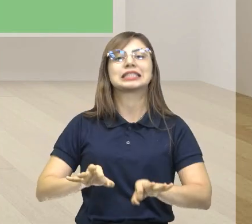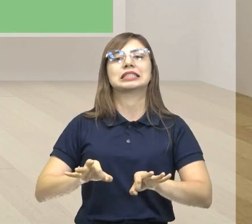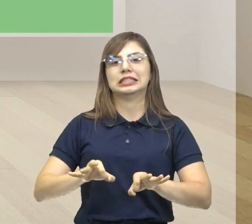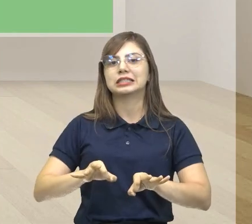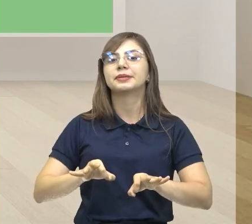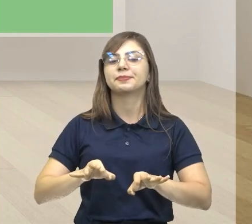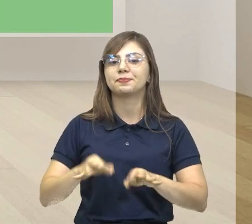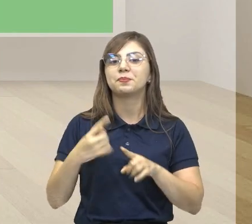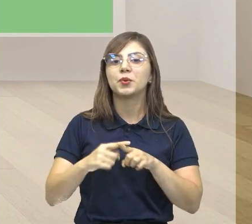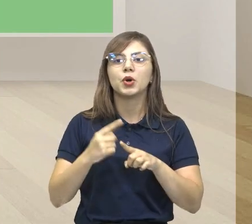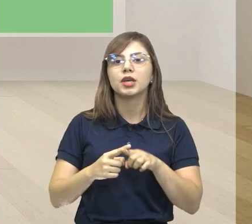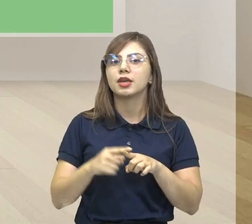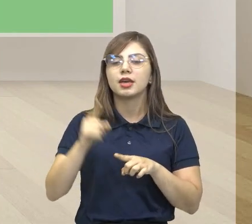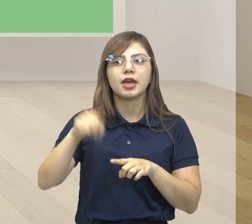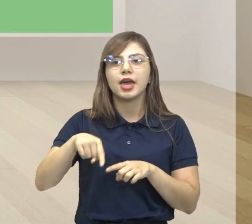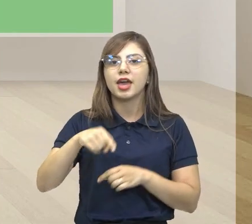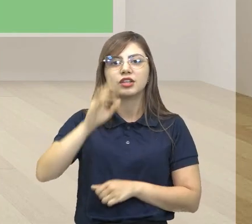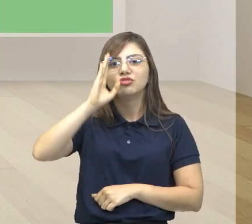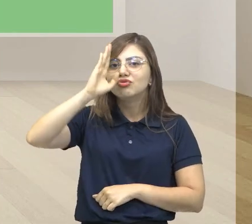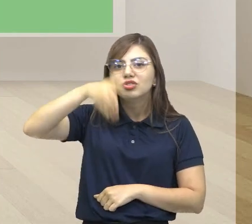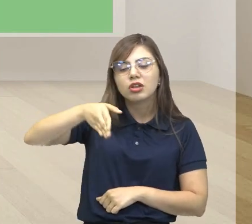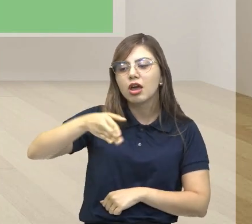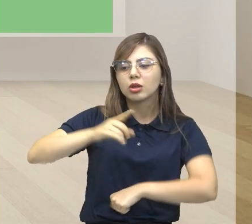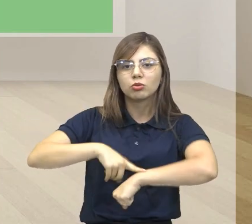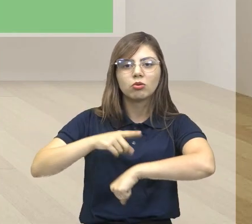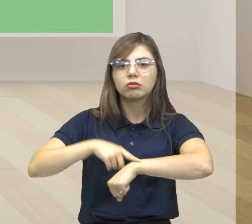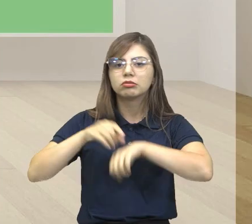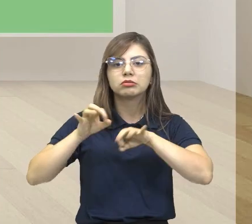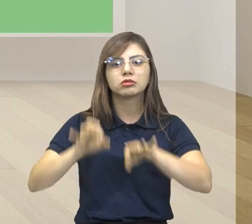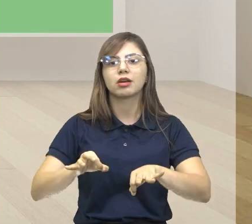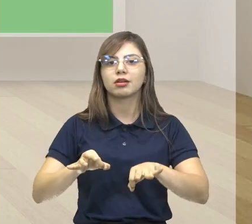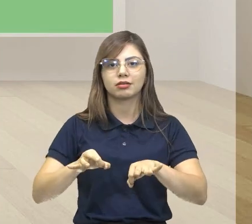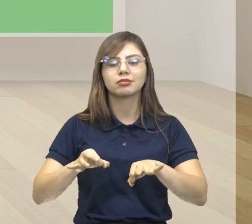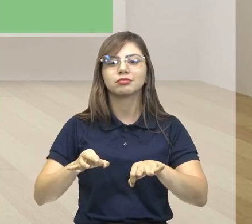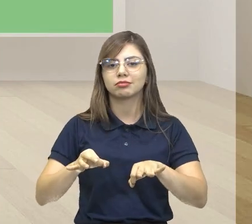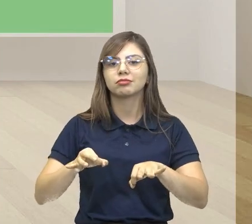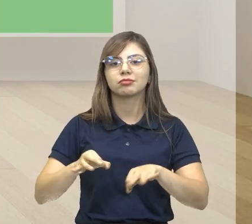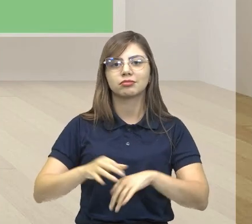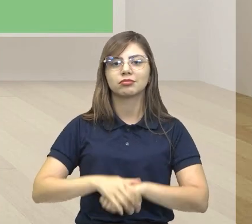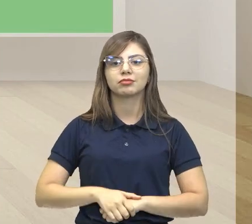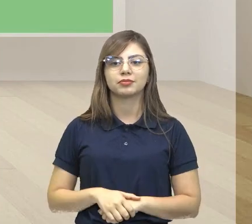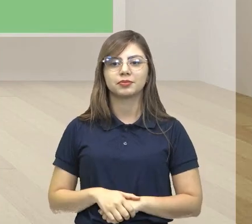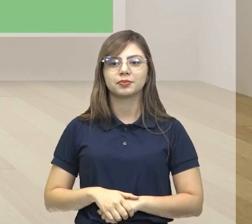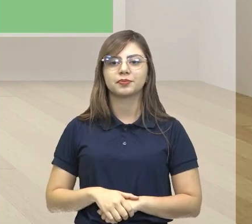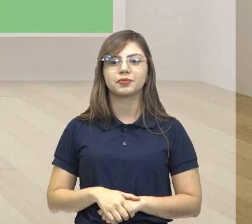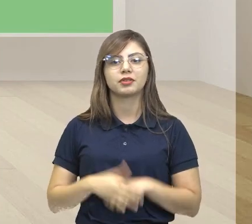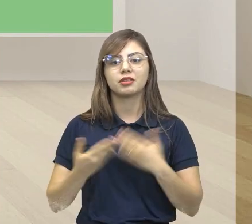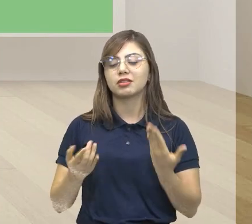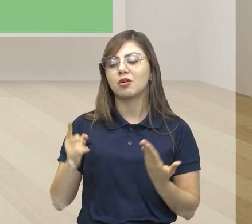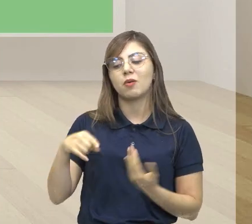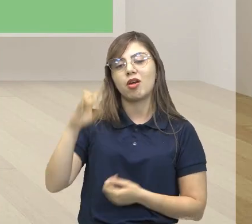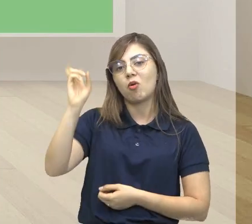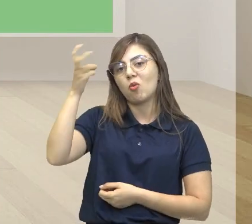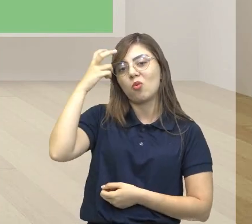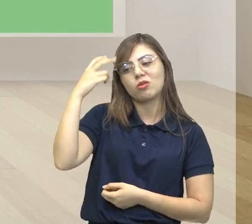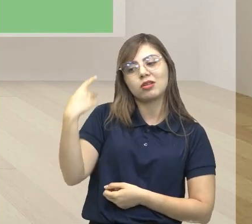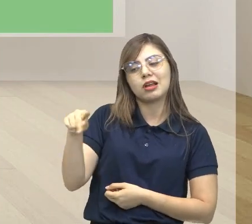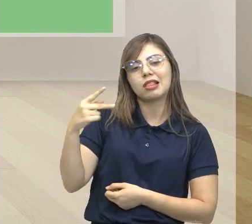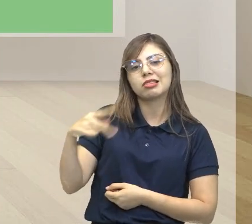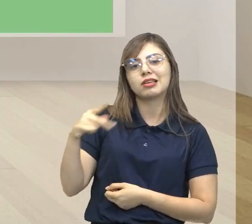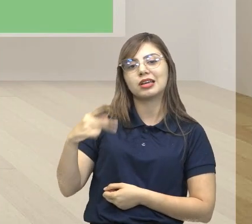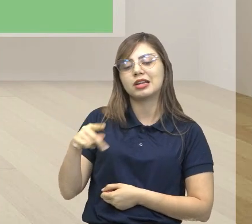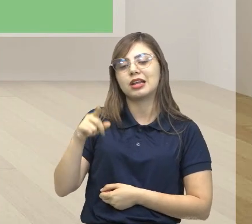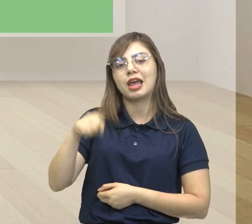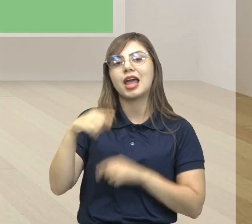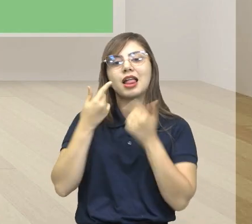são literais, né? O low context culture exige isso, né? É algo da cultura deles de utilizar a